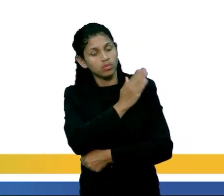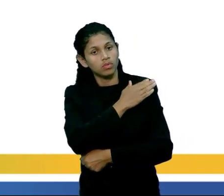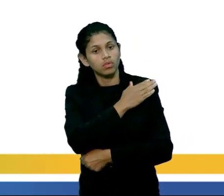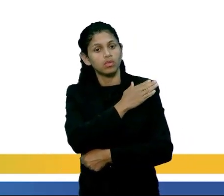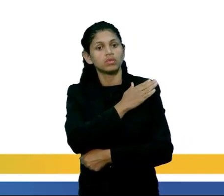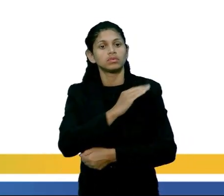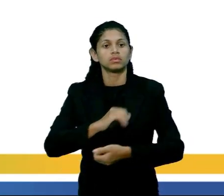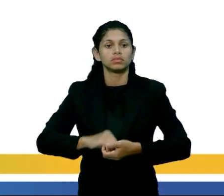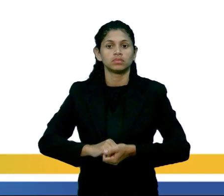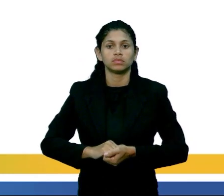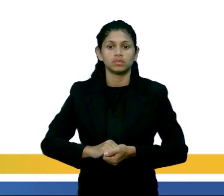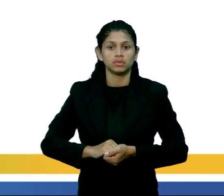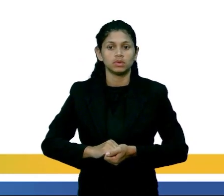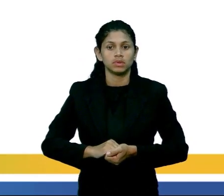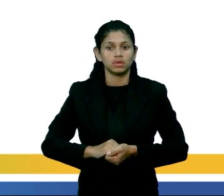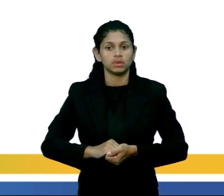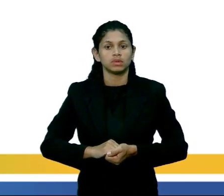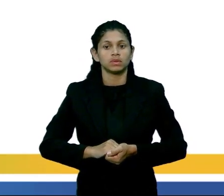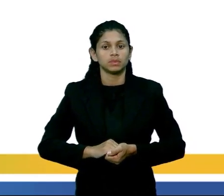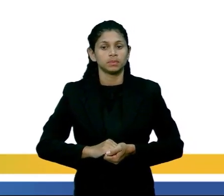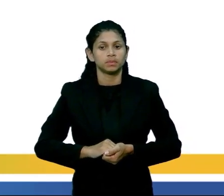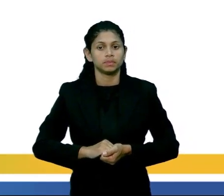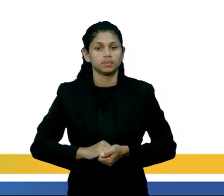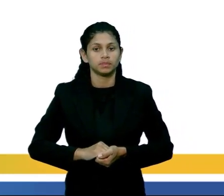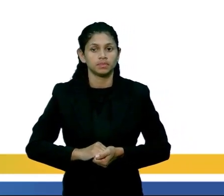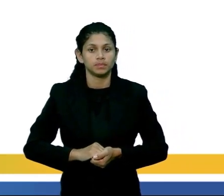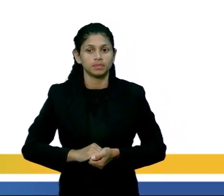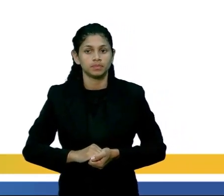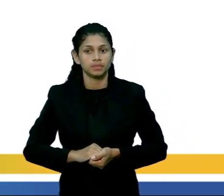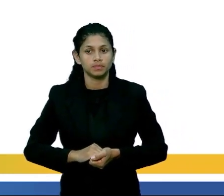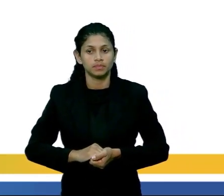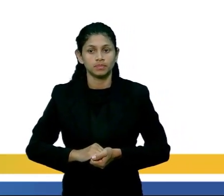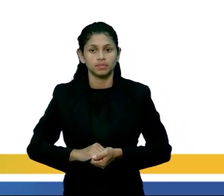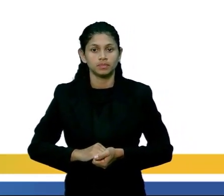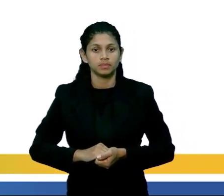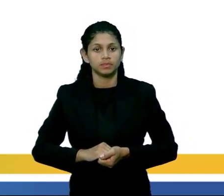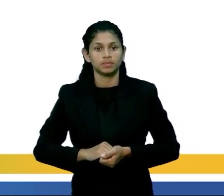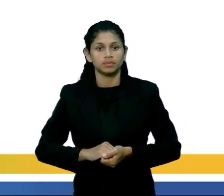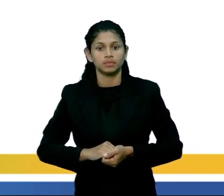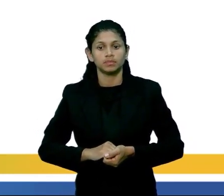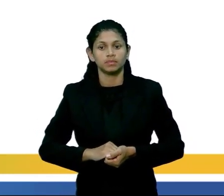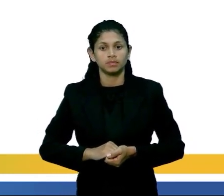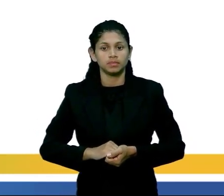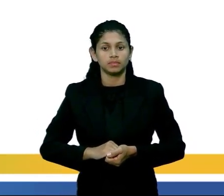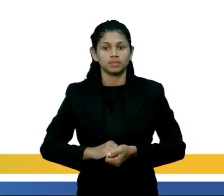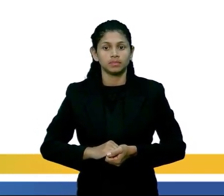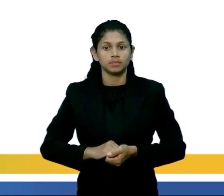sistema articular, fibroso, cartilaginoso e sinovial, que eu acabei de mencionar.